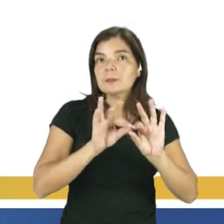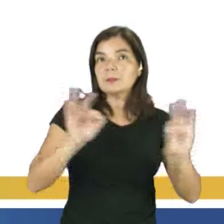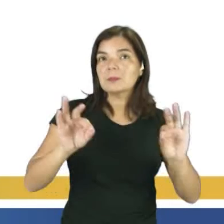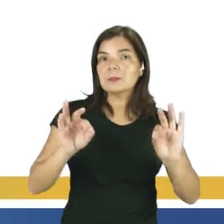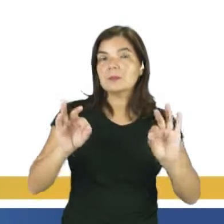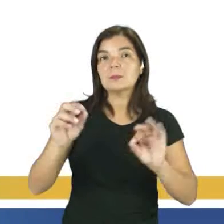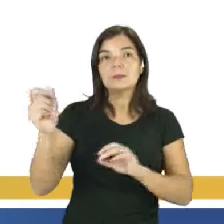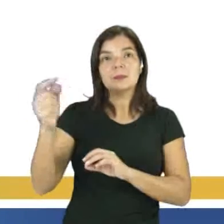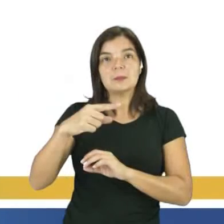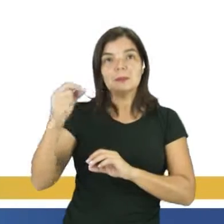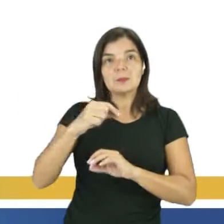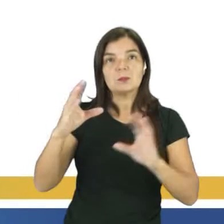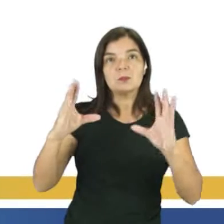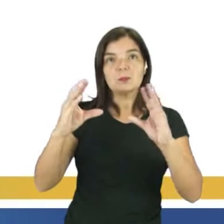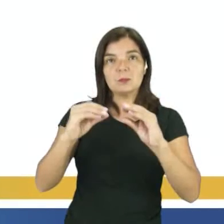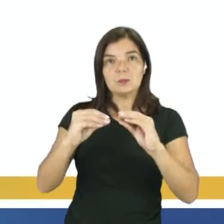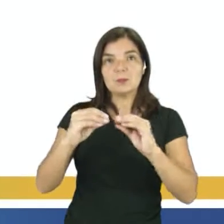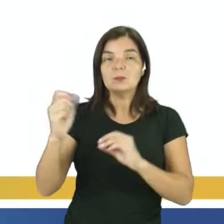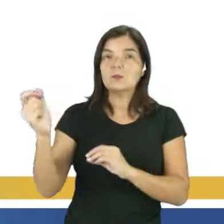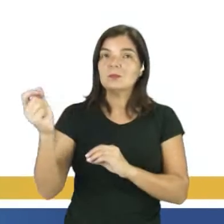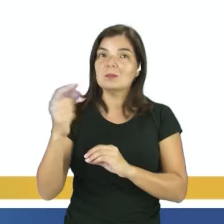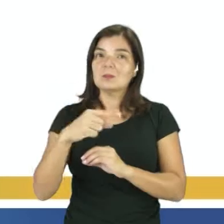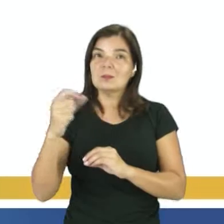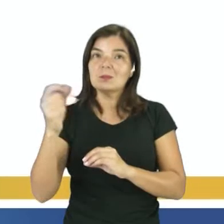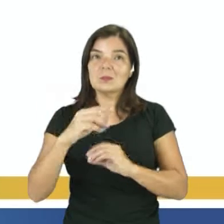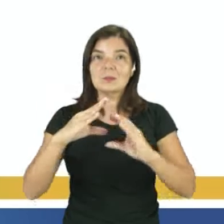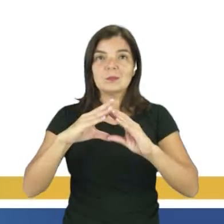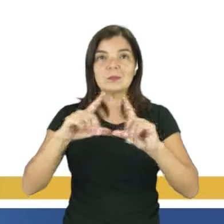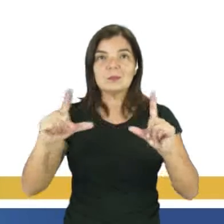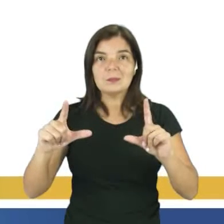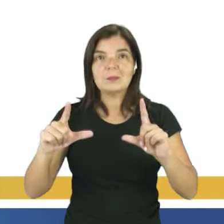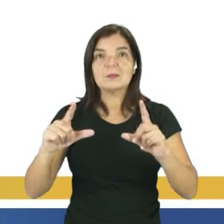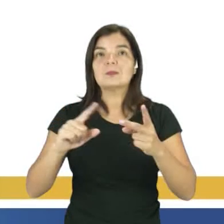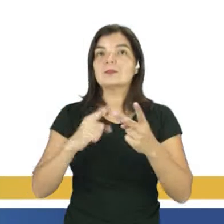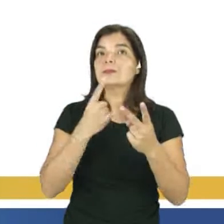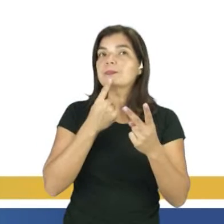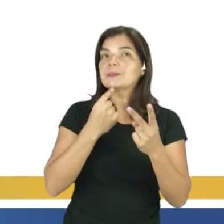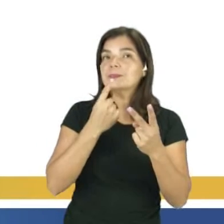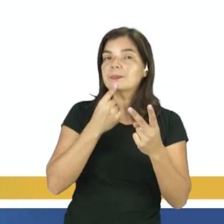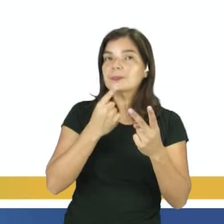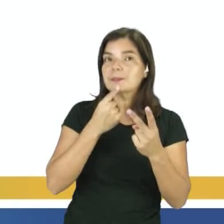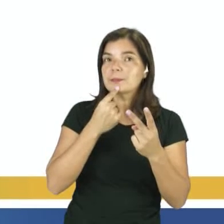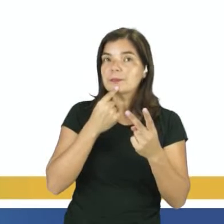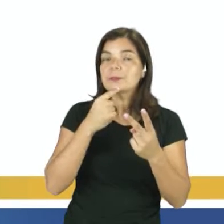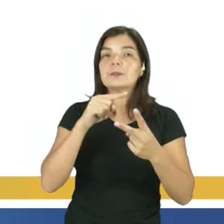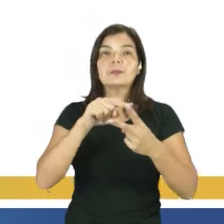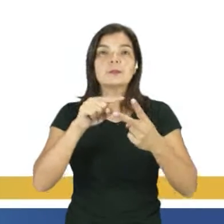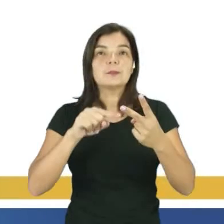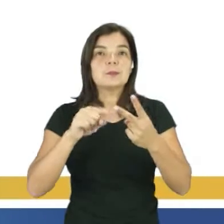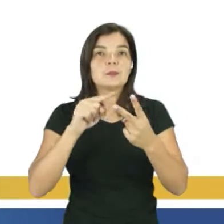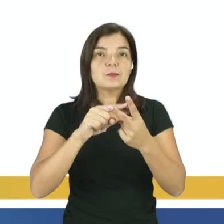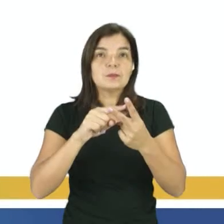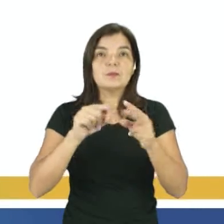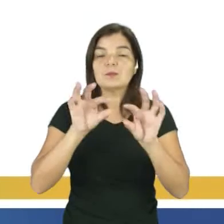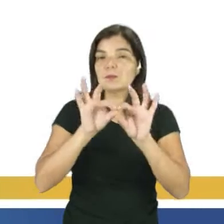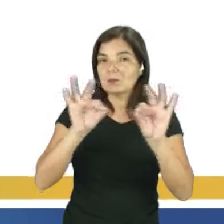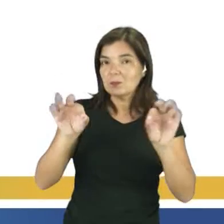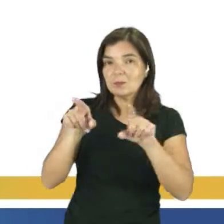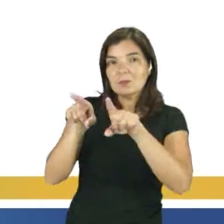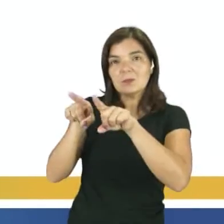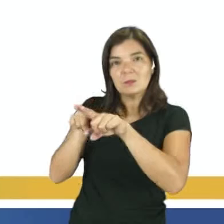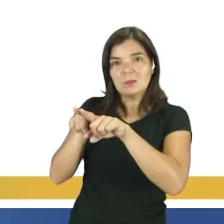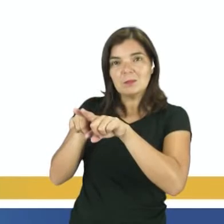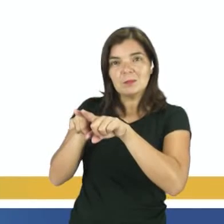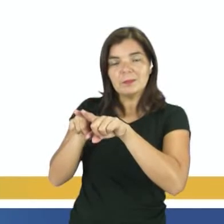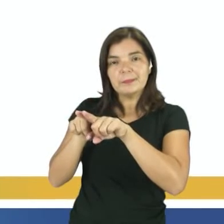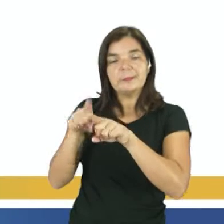B. As retas azul escuro, azul claro e vermelha são duas a duas